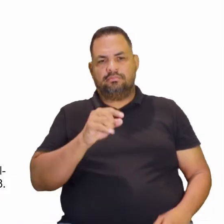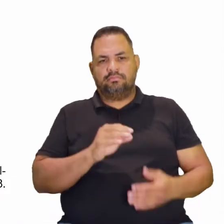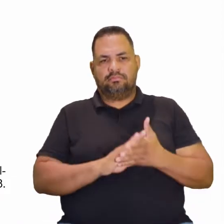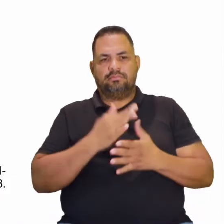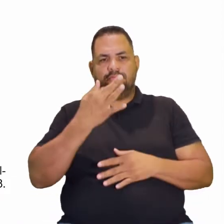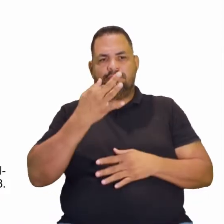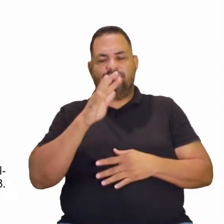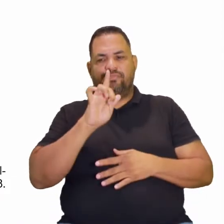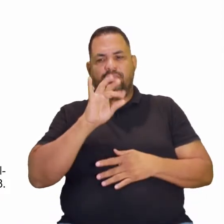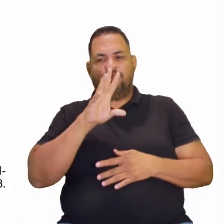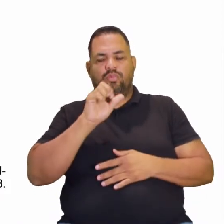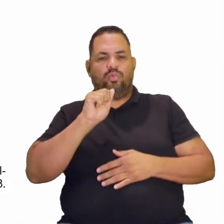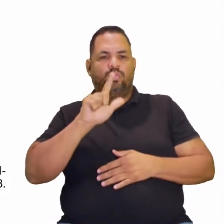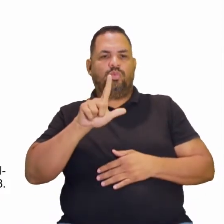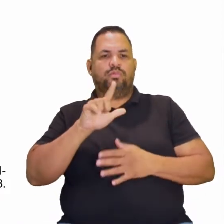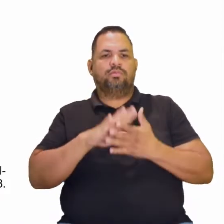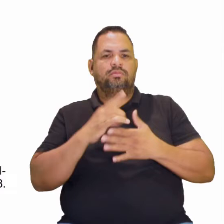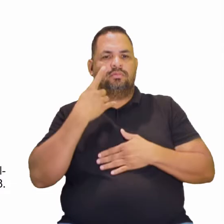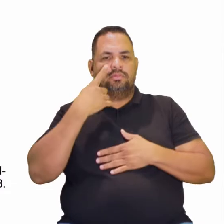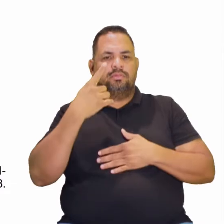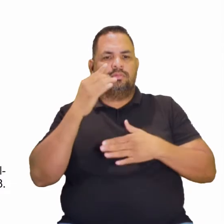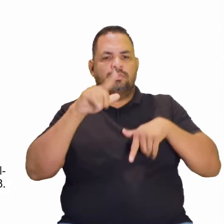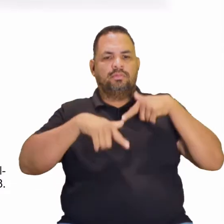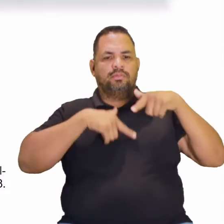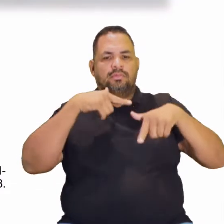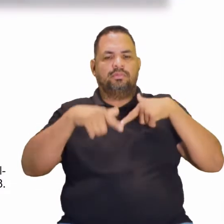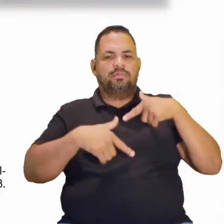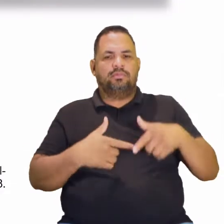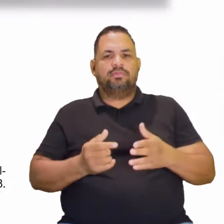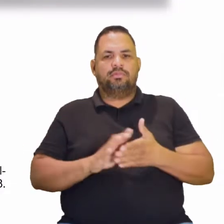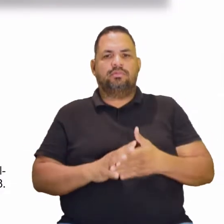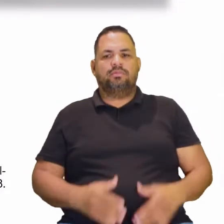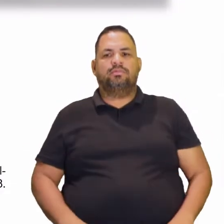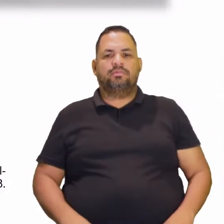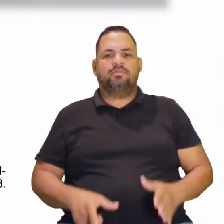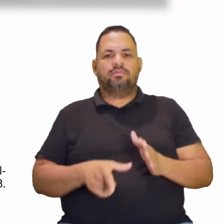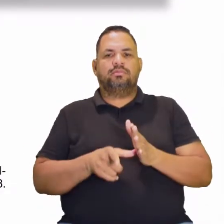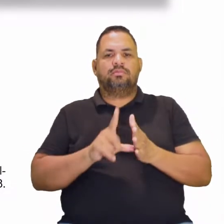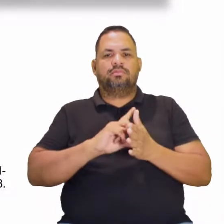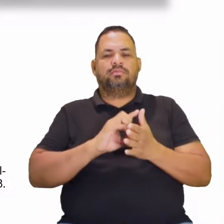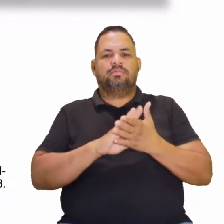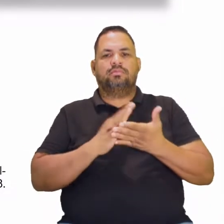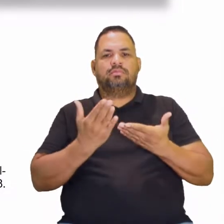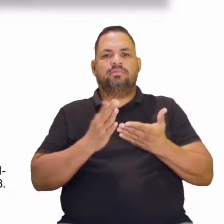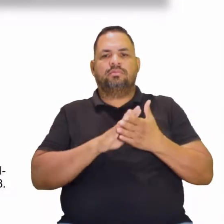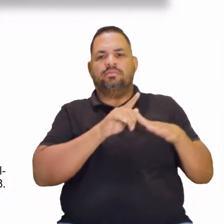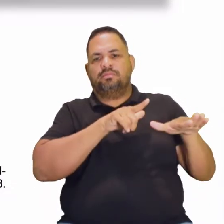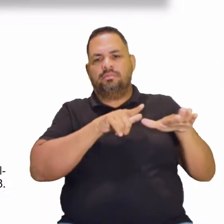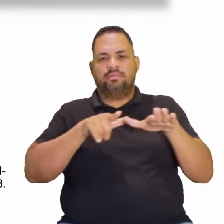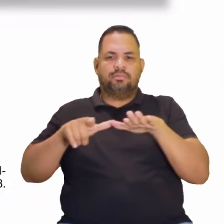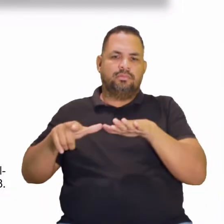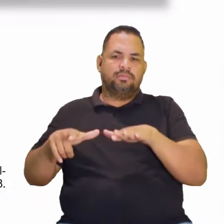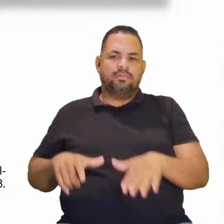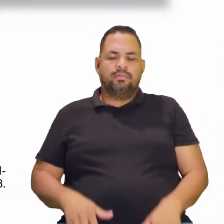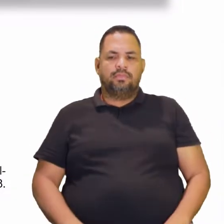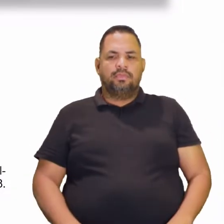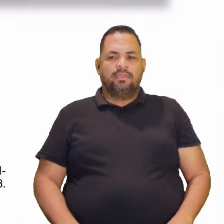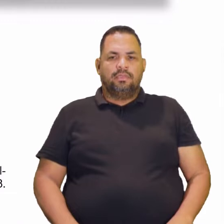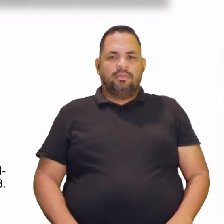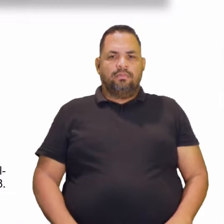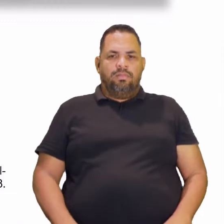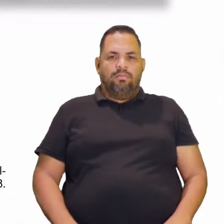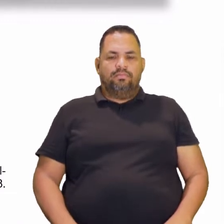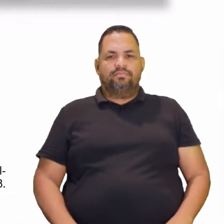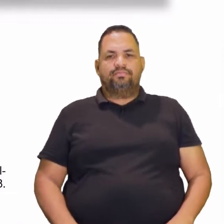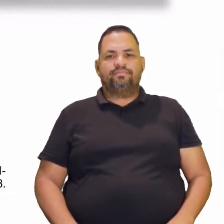1915. Então, observamos essas obras aí, esses trabalhos que antecede aí, que é bem antes da semana, né, da arte moderna. Então,